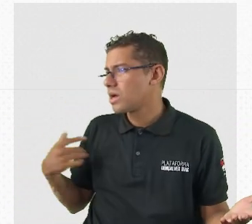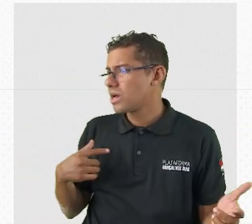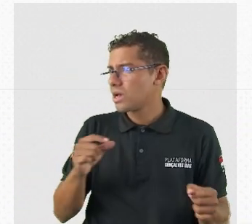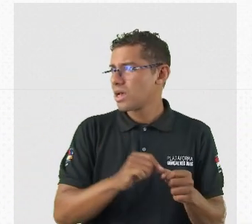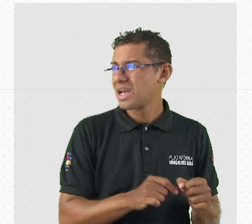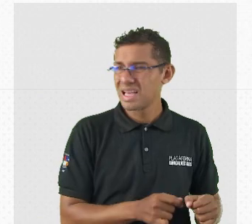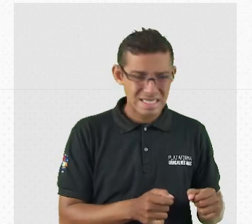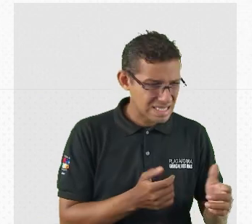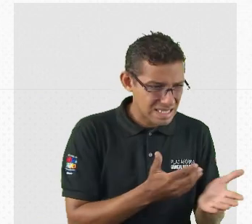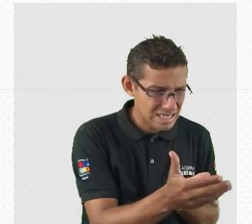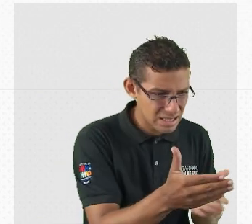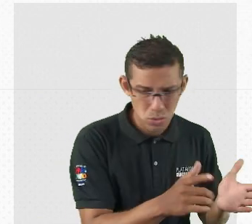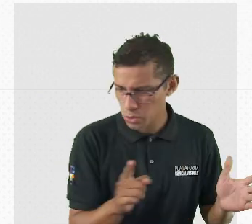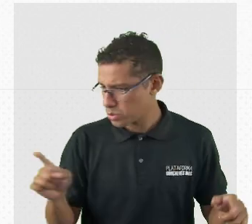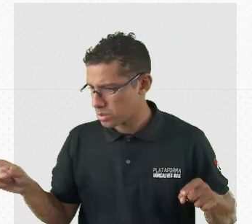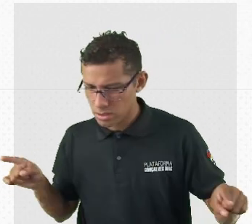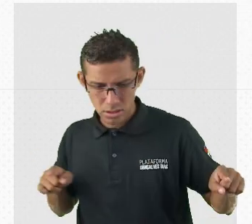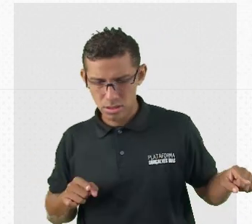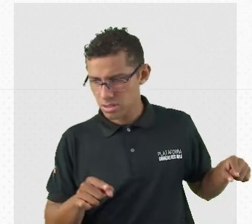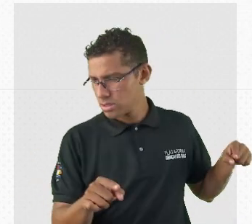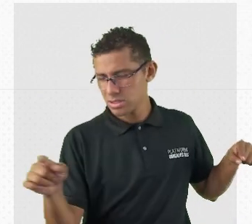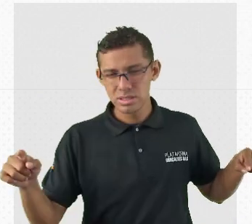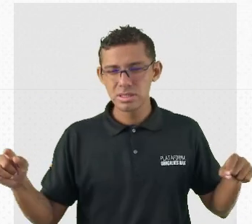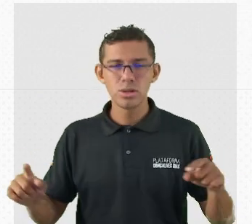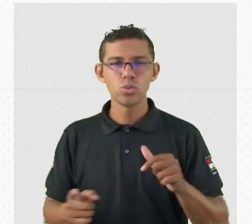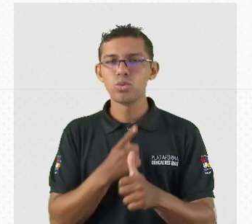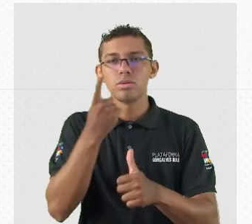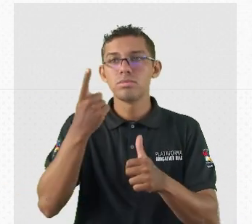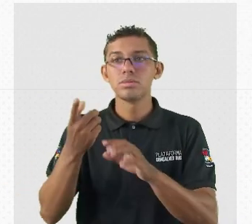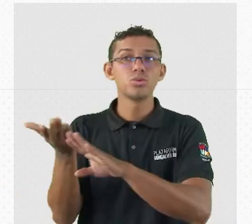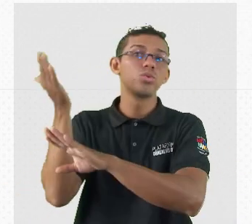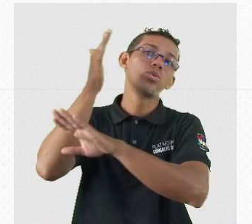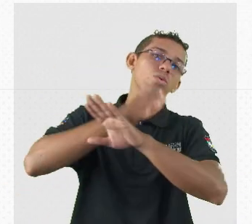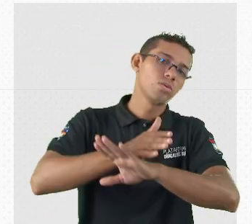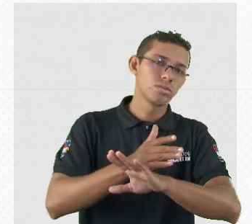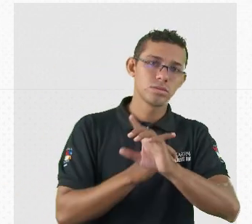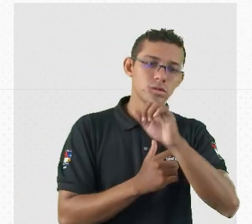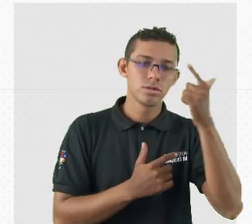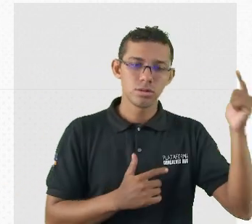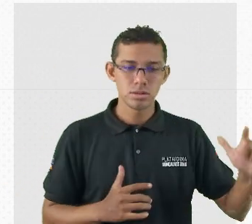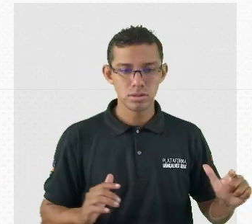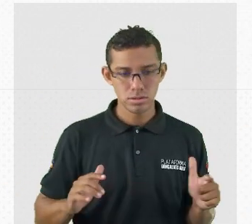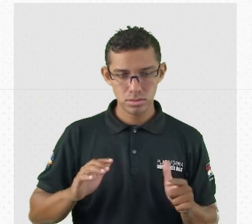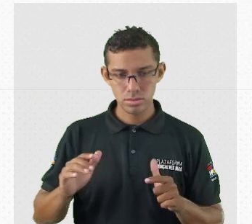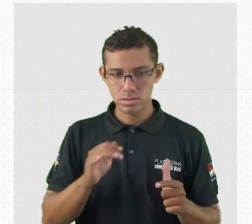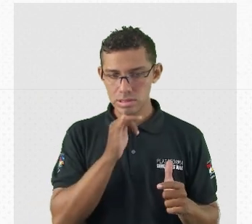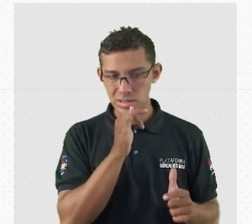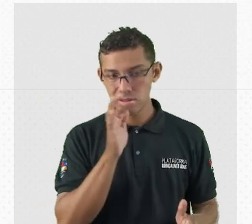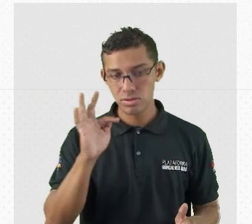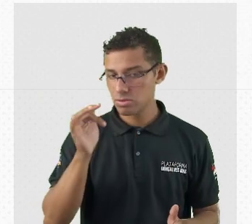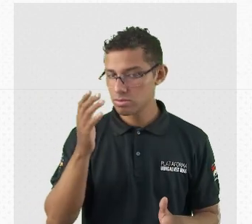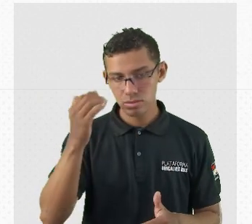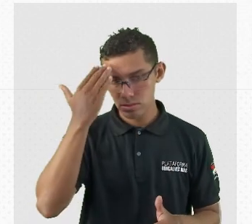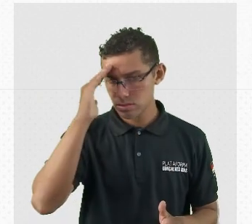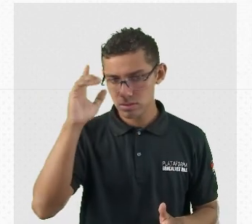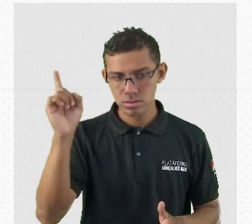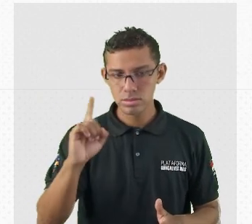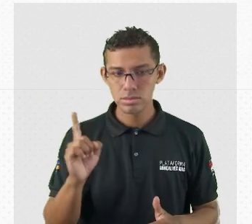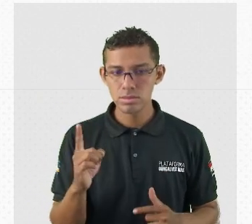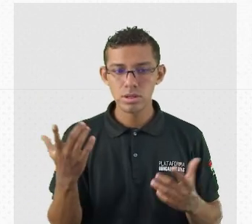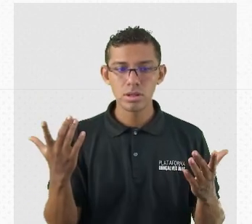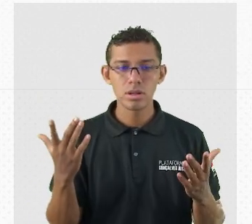ele executa apenas um processo produtivo que foi pensado por outro, né? Então ele está ali só executando funções, mas sem entender qual é